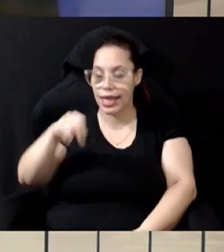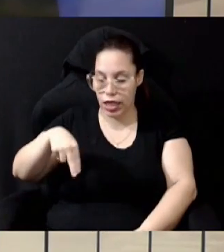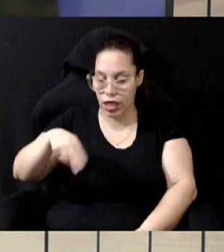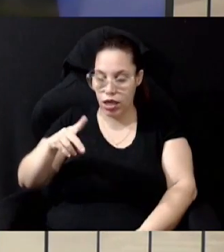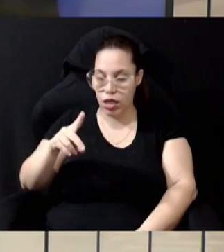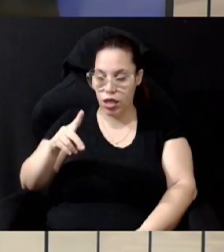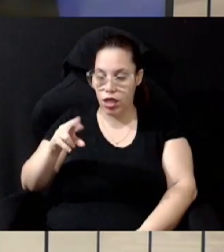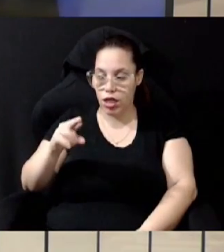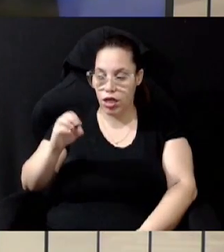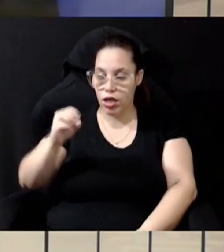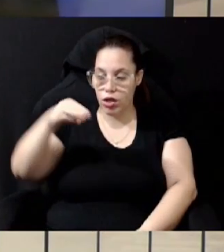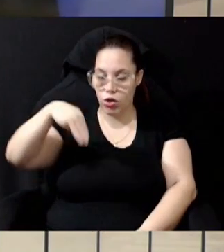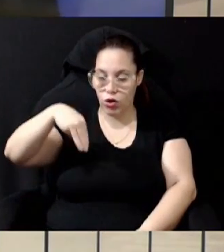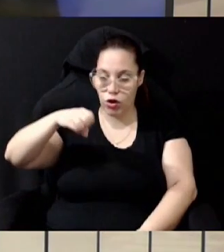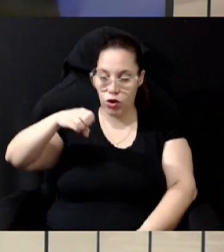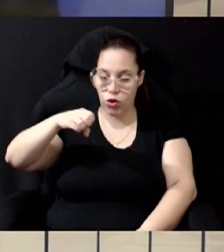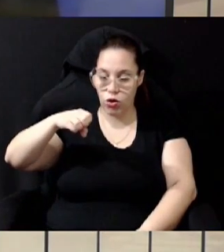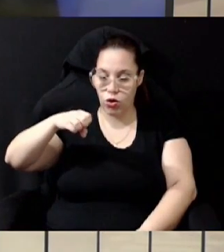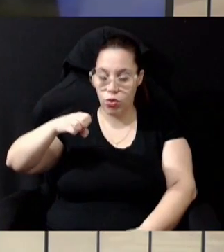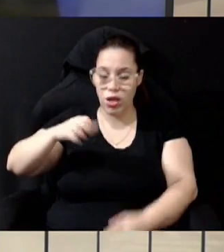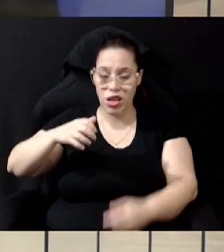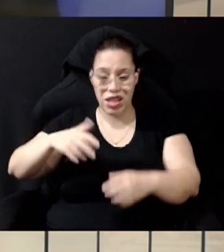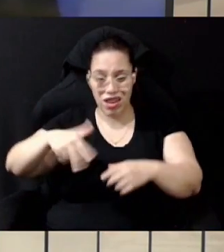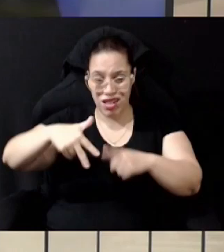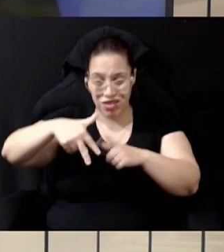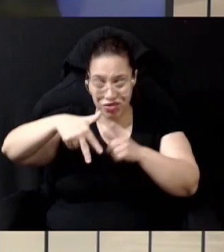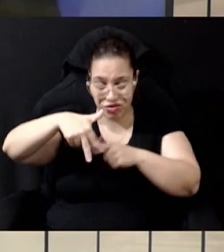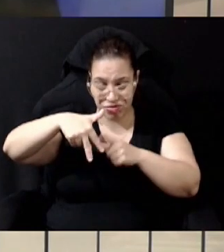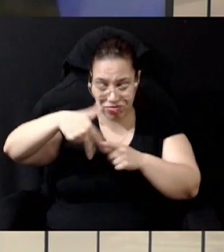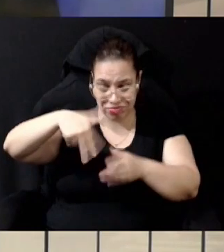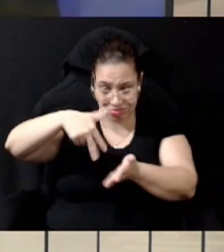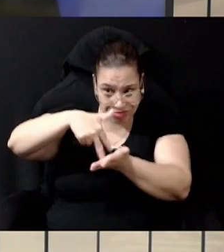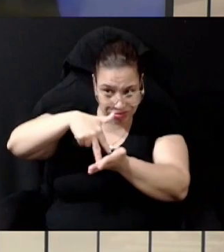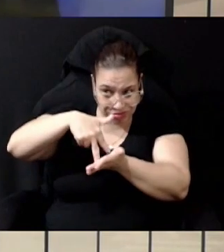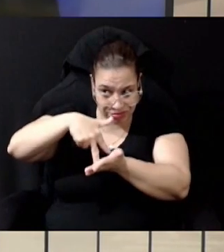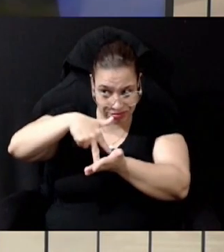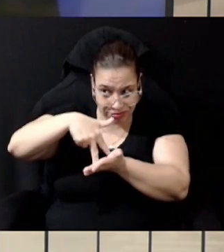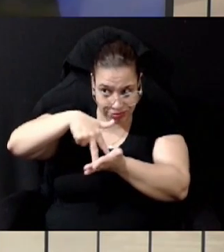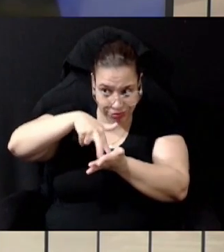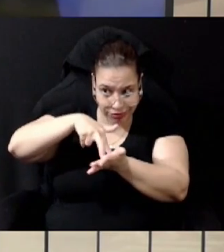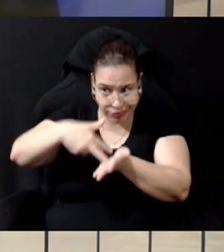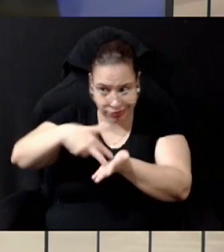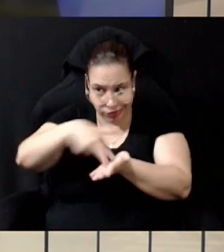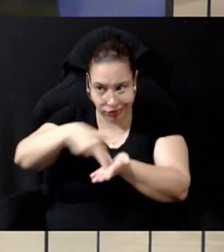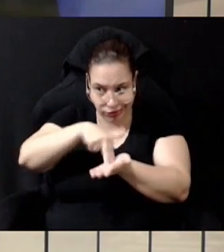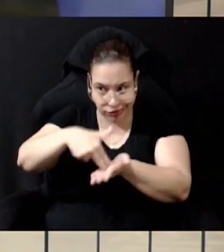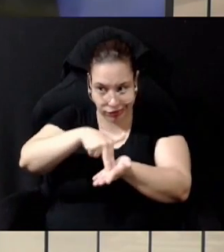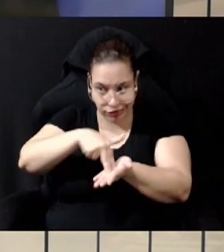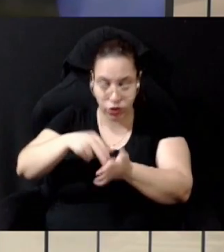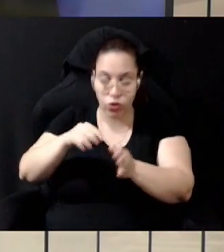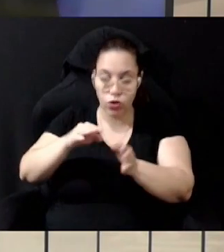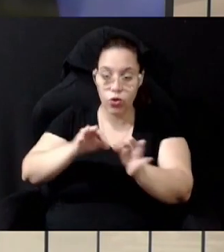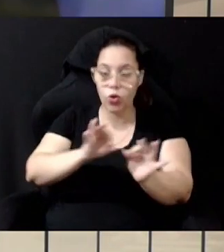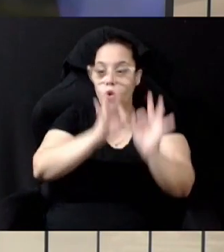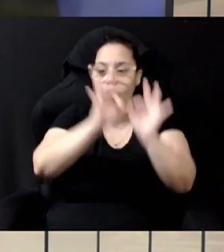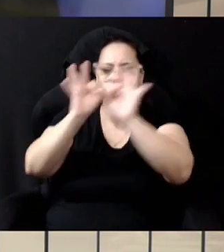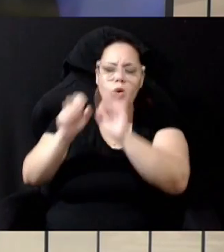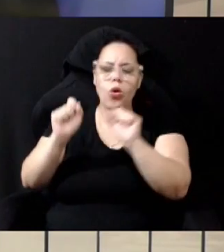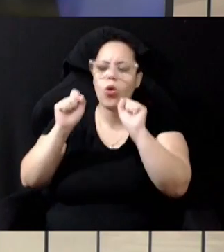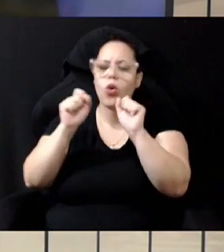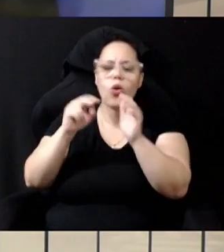pernas inquietas. Eu gostaria que o senhor explicasse para quem está em casa acompanhando o nosso programa o que significa essas